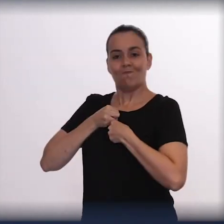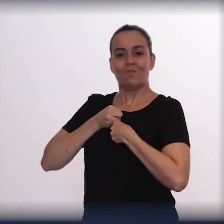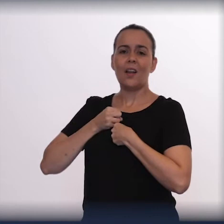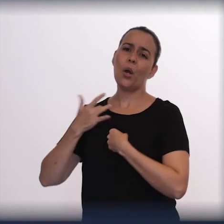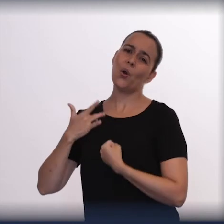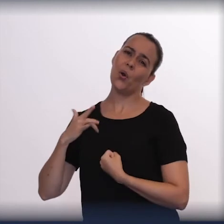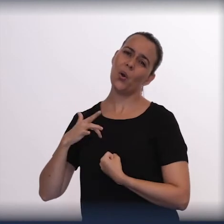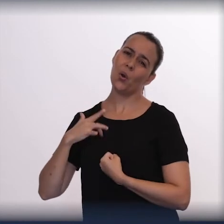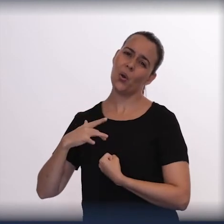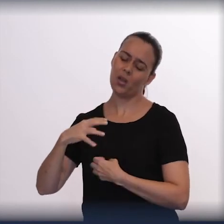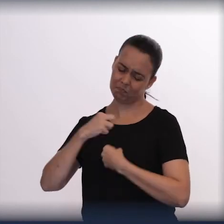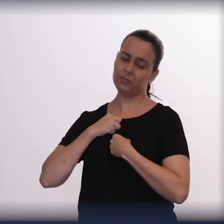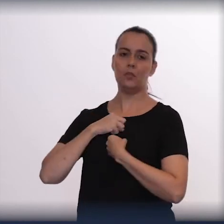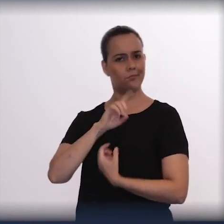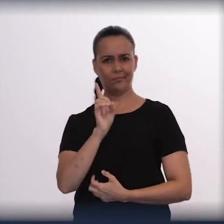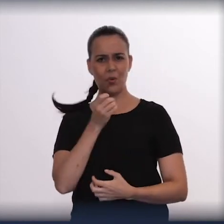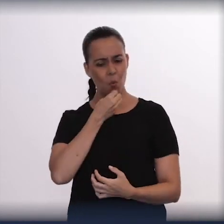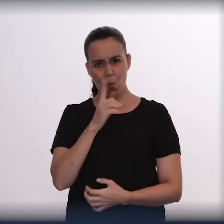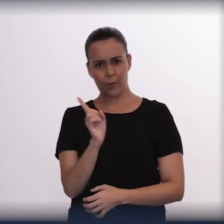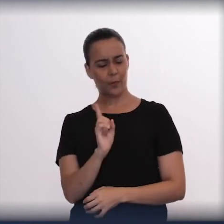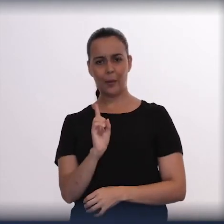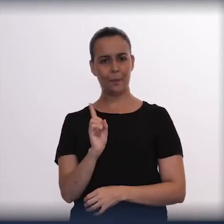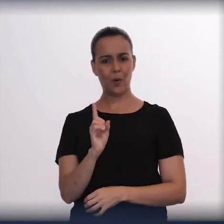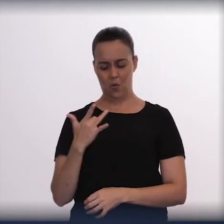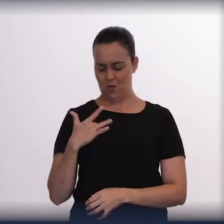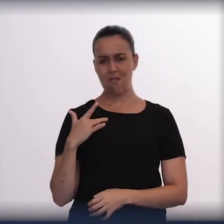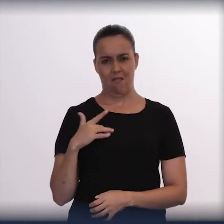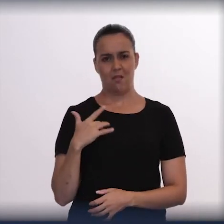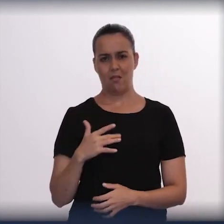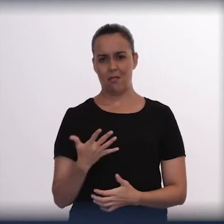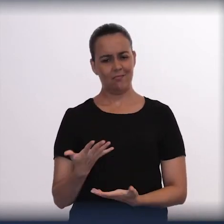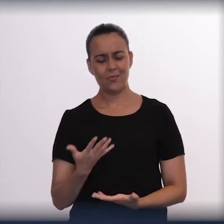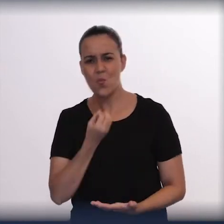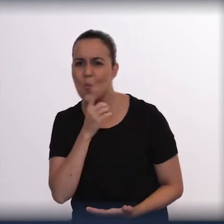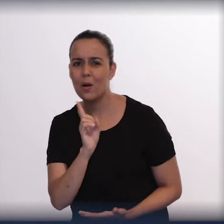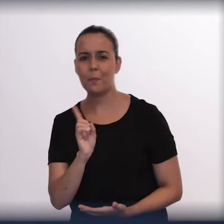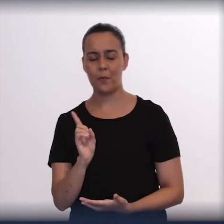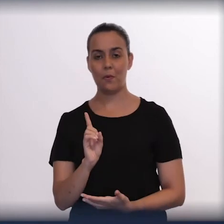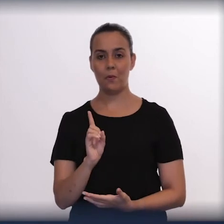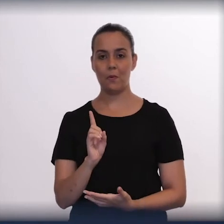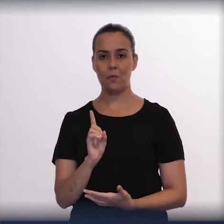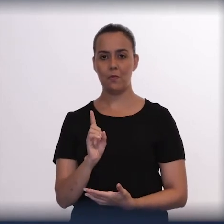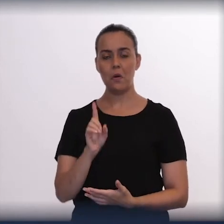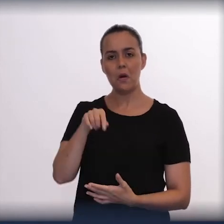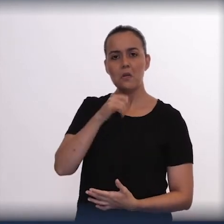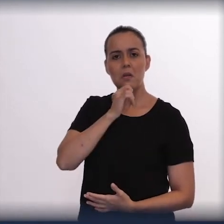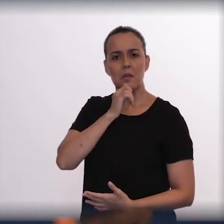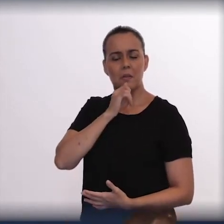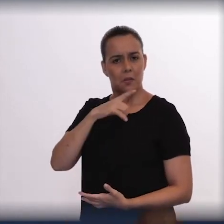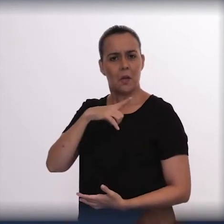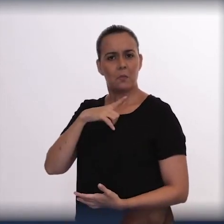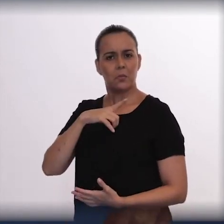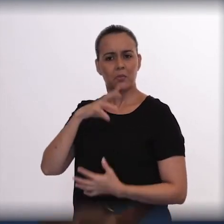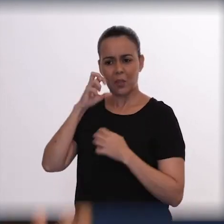é um sentimento muito pouco nobre, né? No sentido de que produz relações de poder que são muito